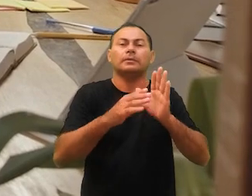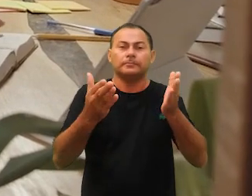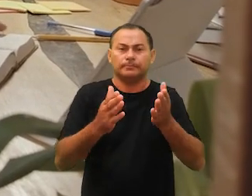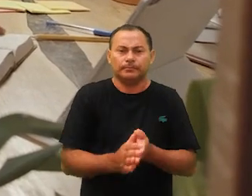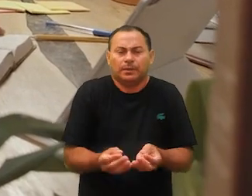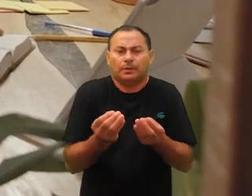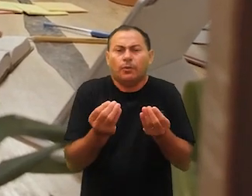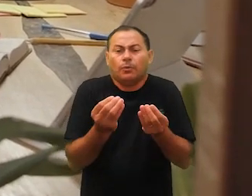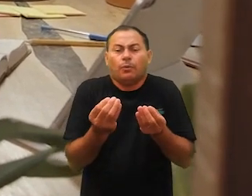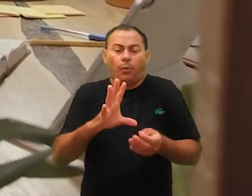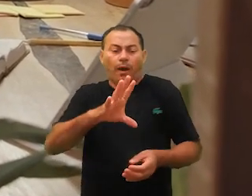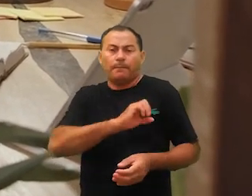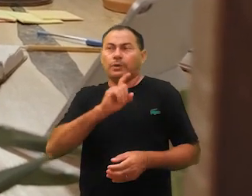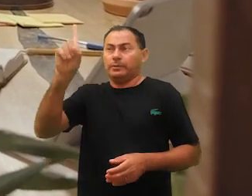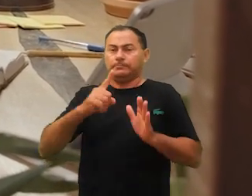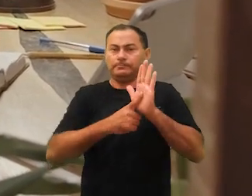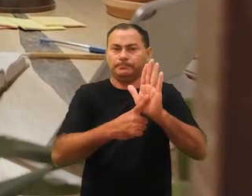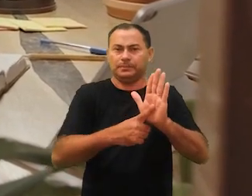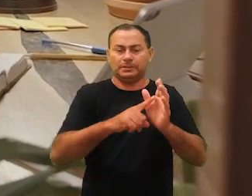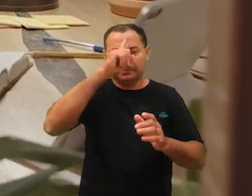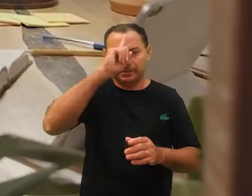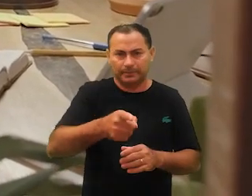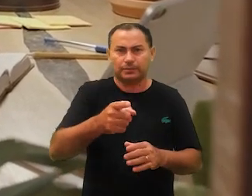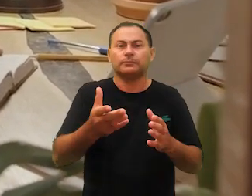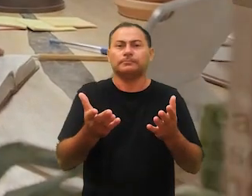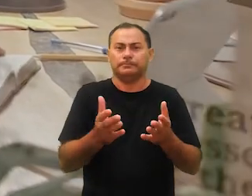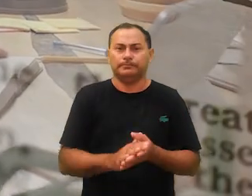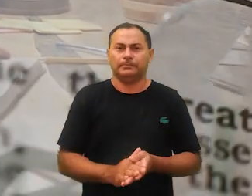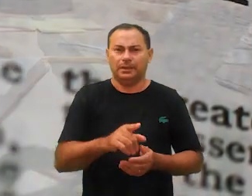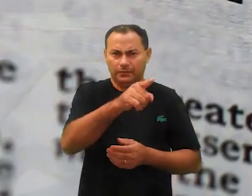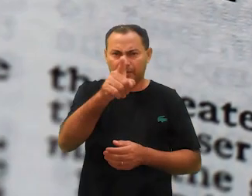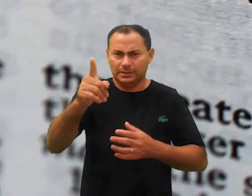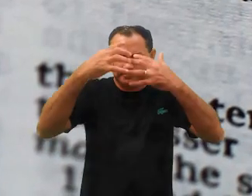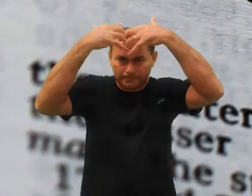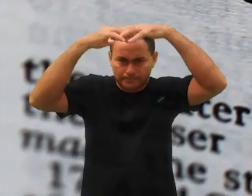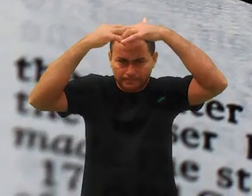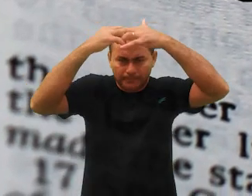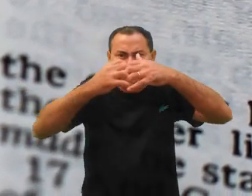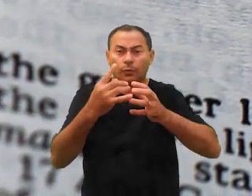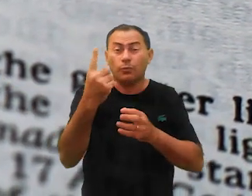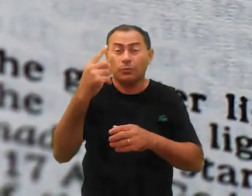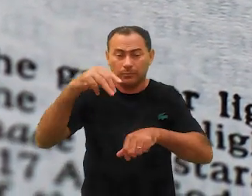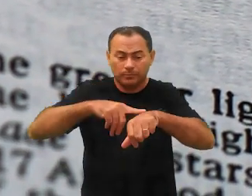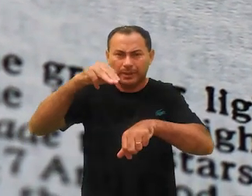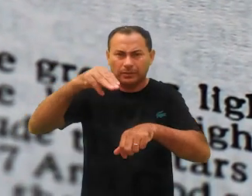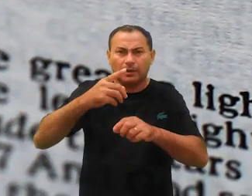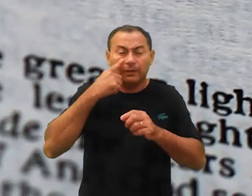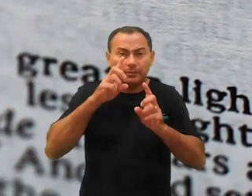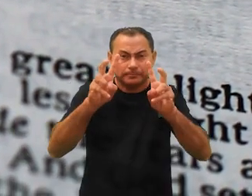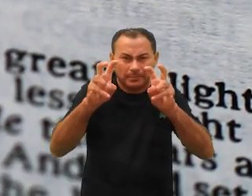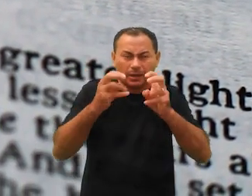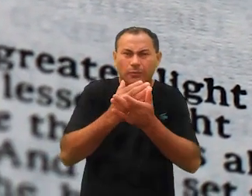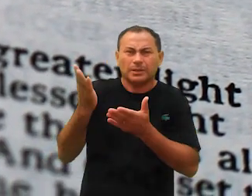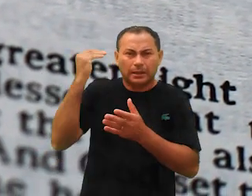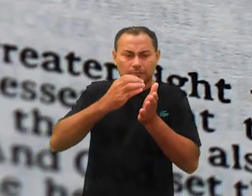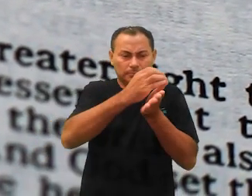lei? E como o amor de Deus é expresso através desse mandamento? Se você refletir sobre isso por um minuto, verá que esse